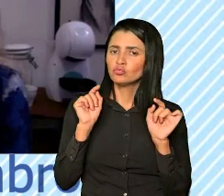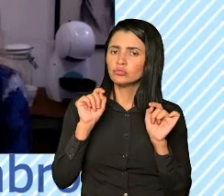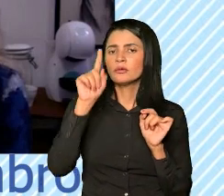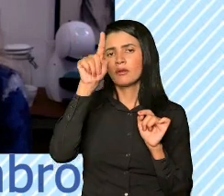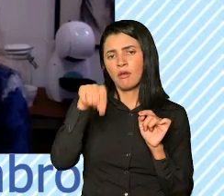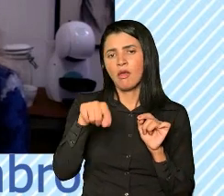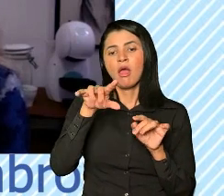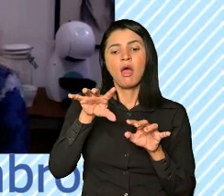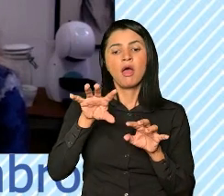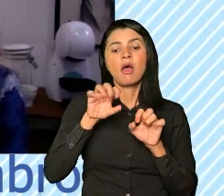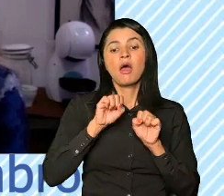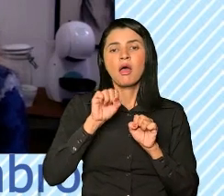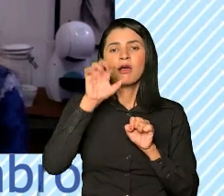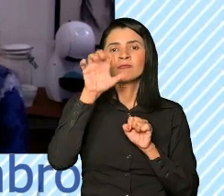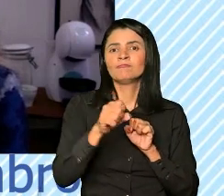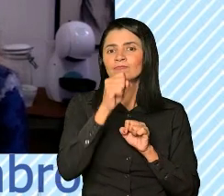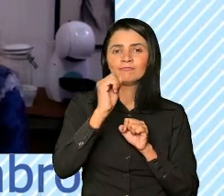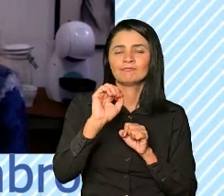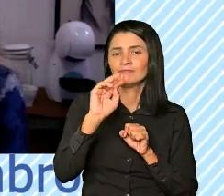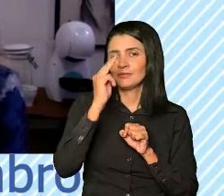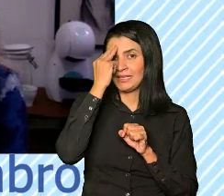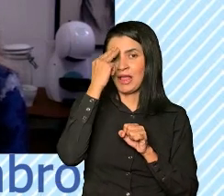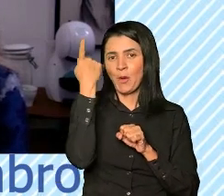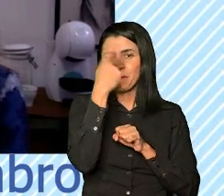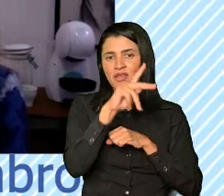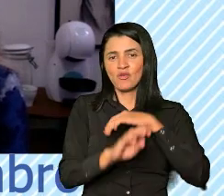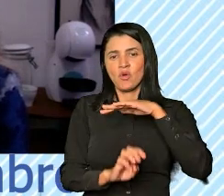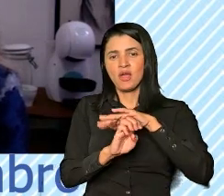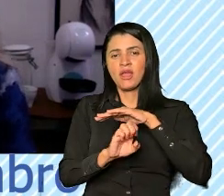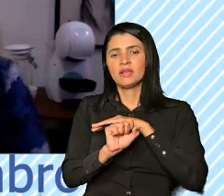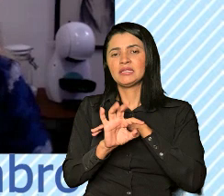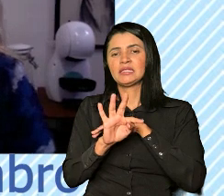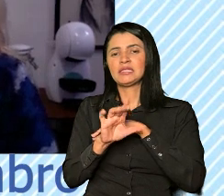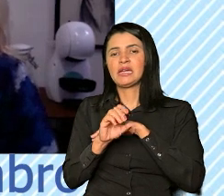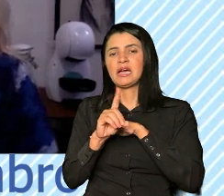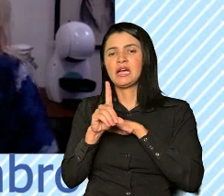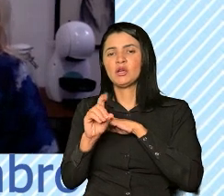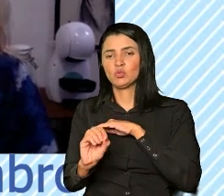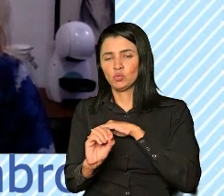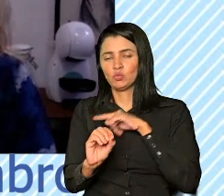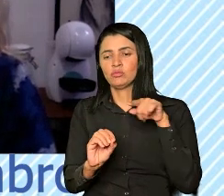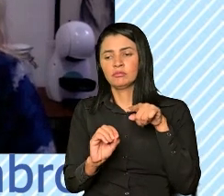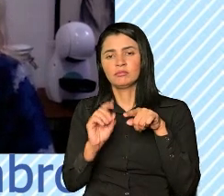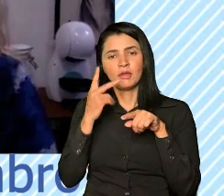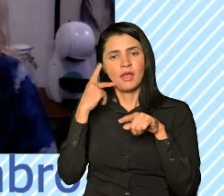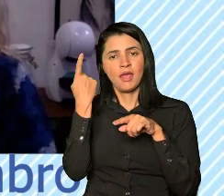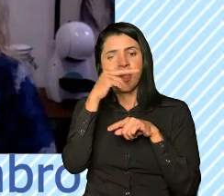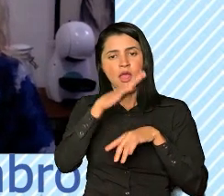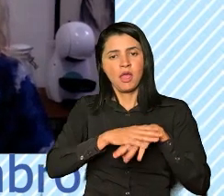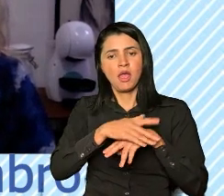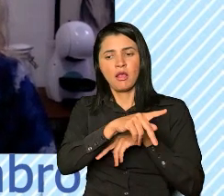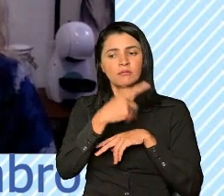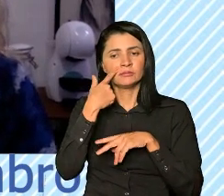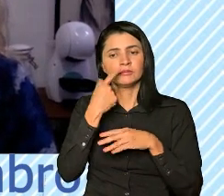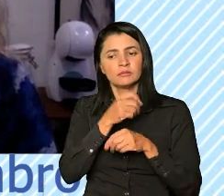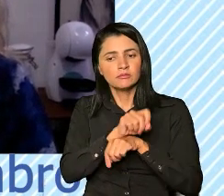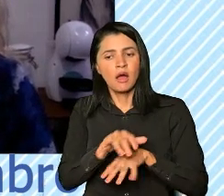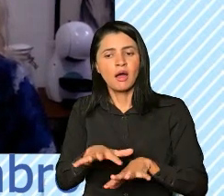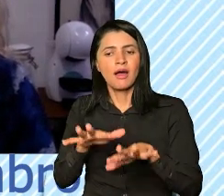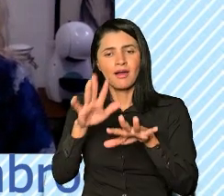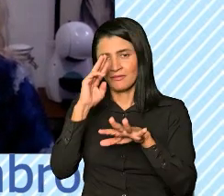essa apropriação memorial pelo Estado. Então, é a figura do aparato estatal realizando essa apropriação da